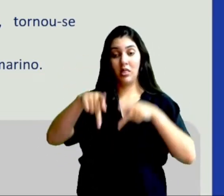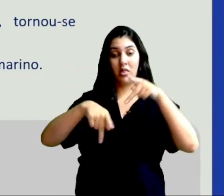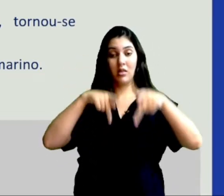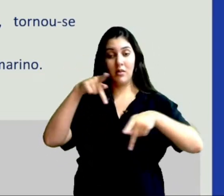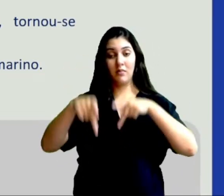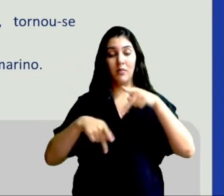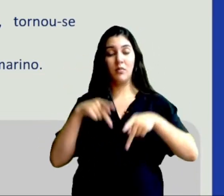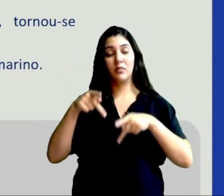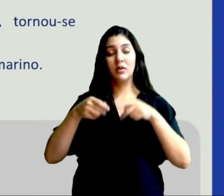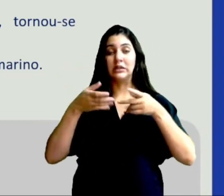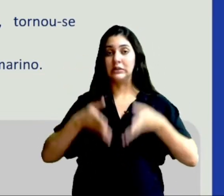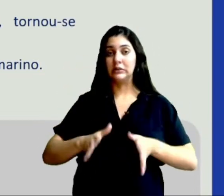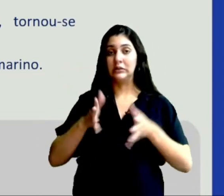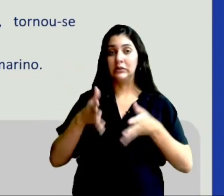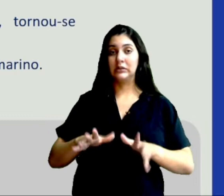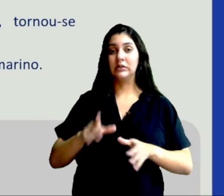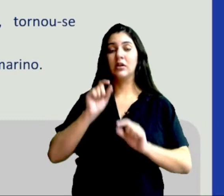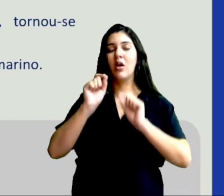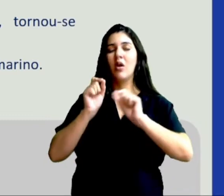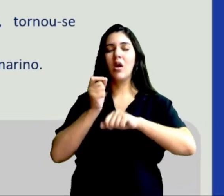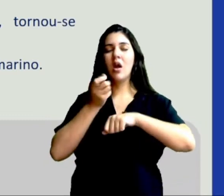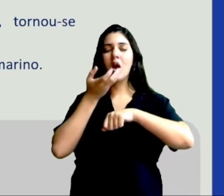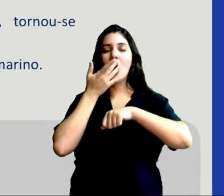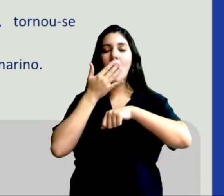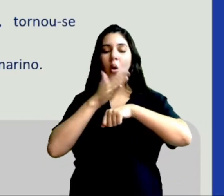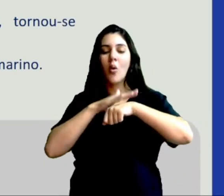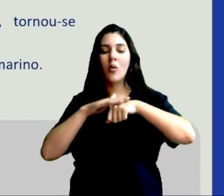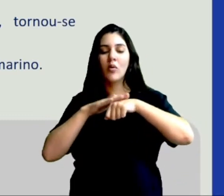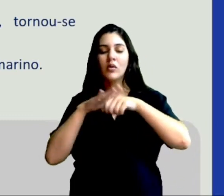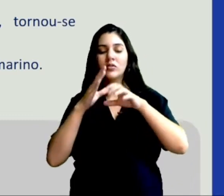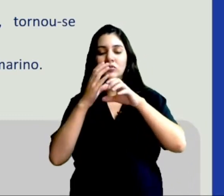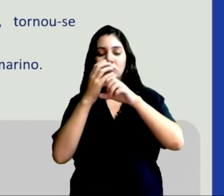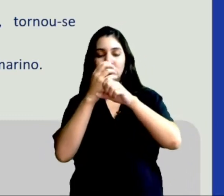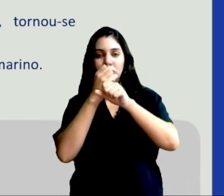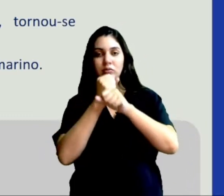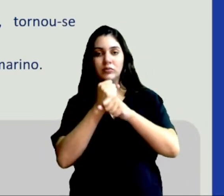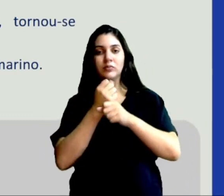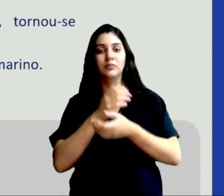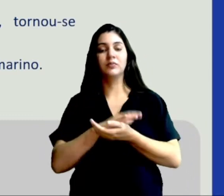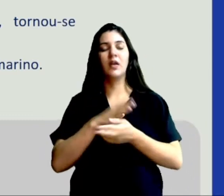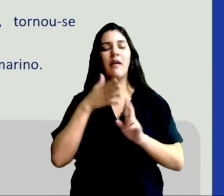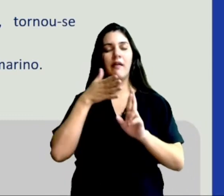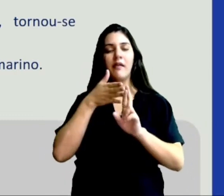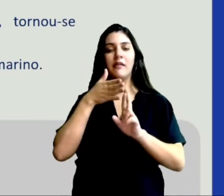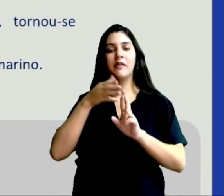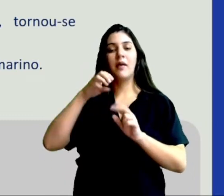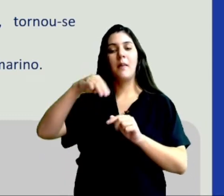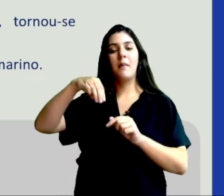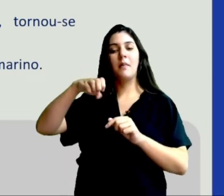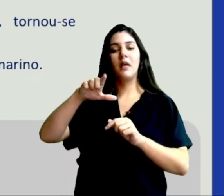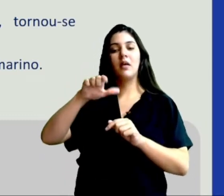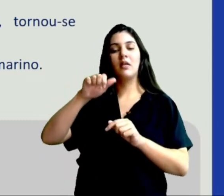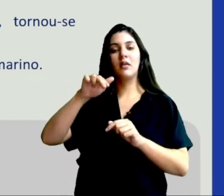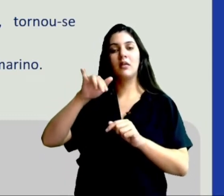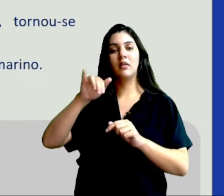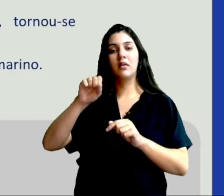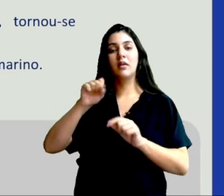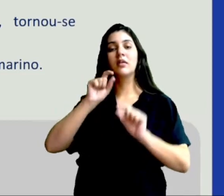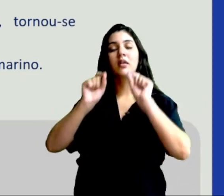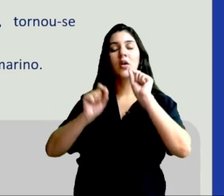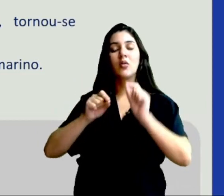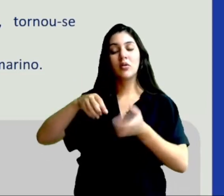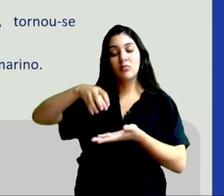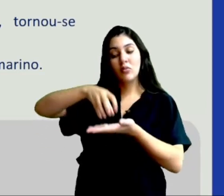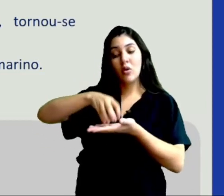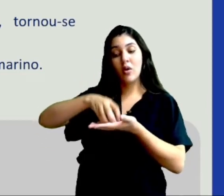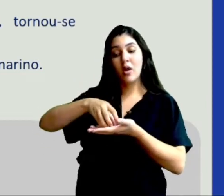população aborígene, que tem uma pele assim mais escura, né? Então, é referência à melanina, né? Então, a Melanésia seria assim ilhas negras, né?